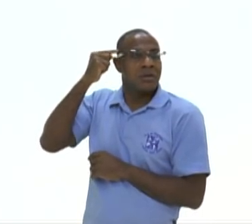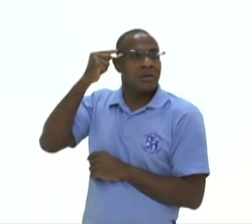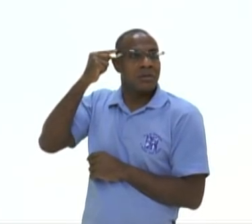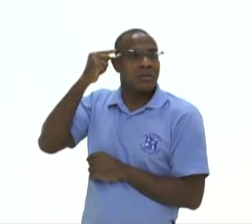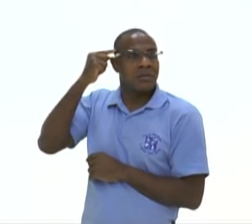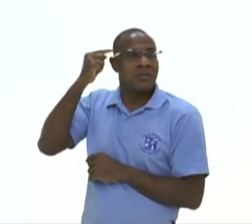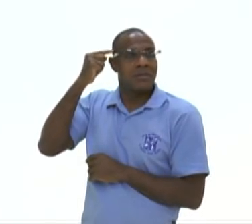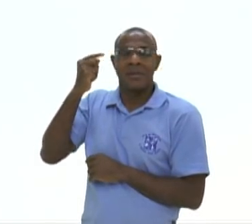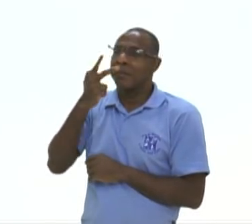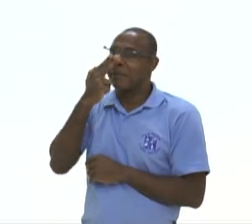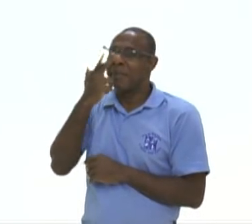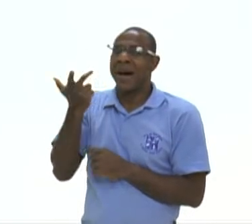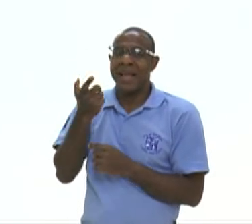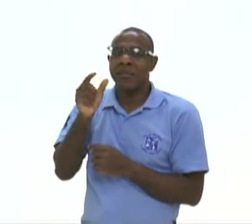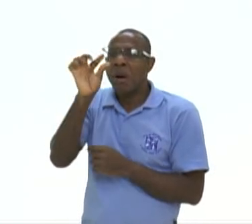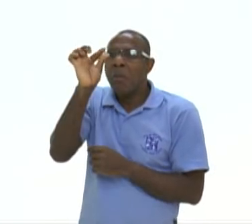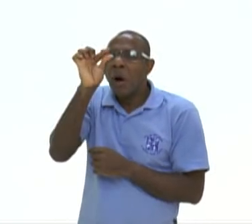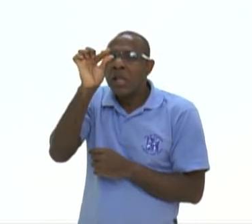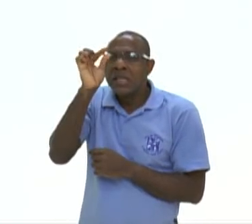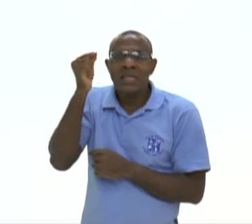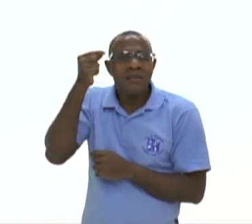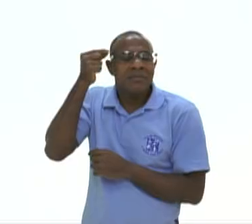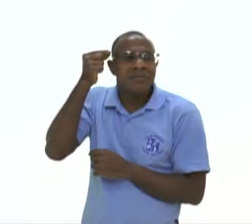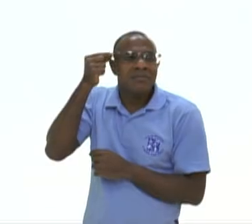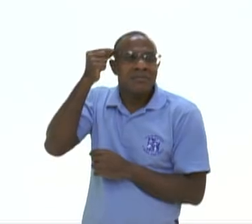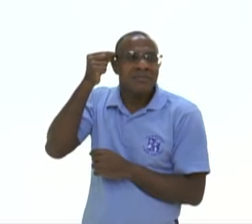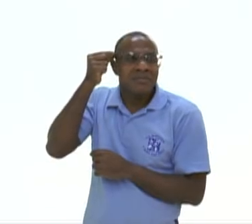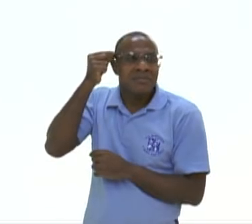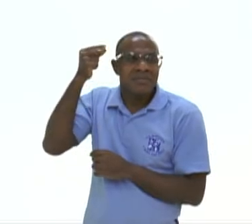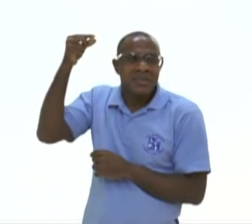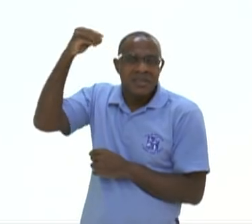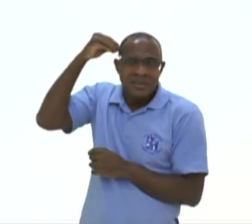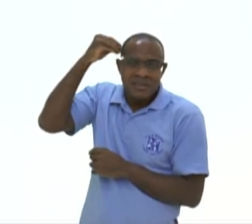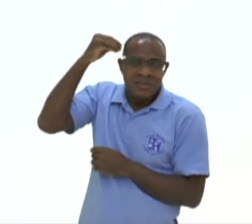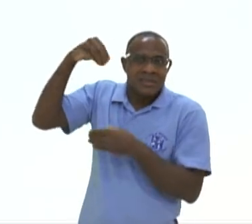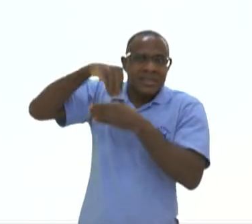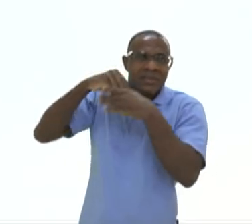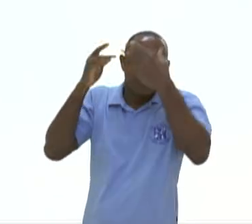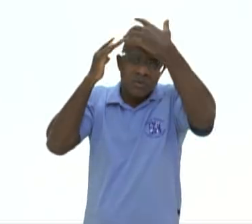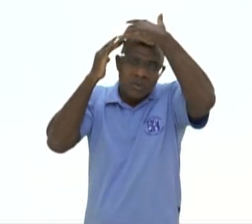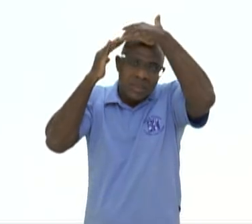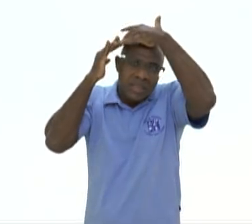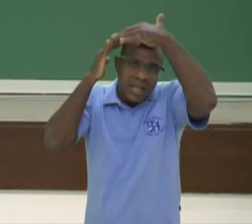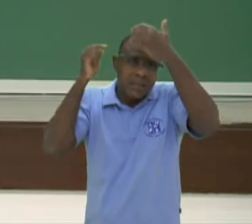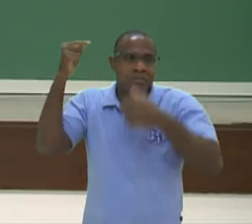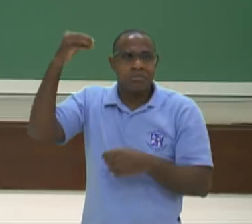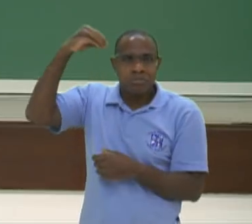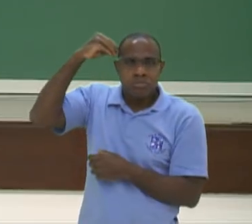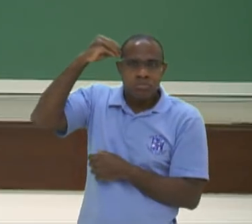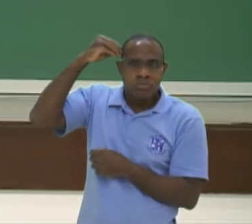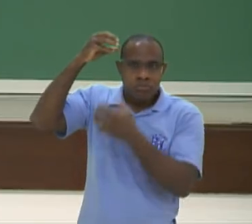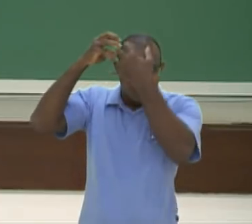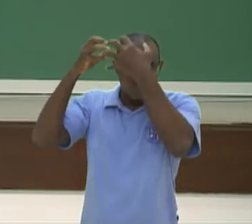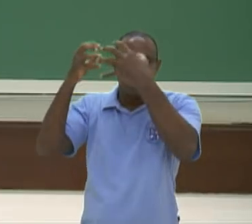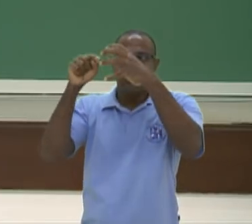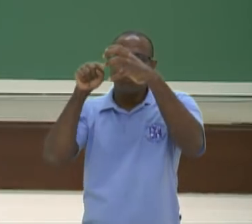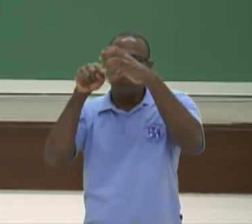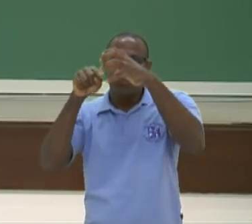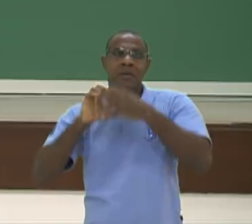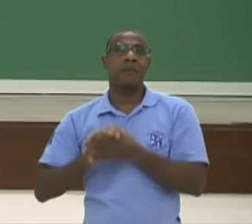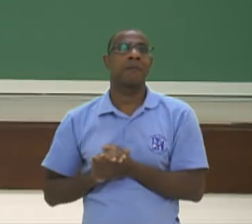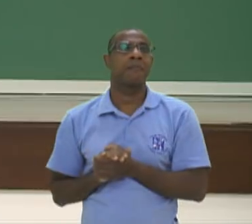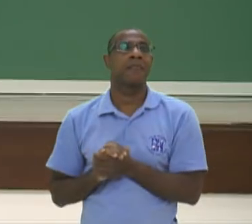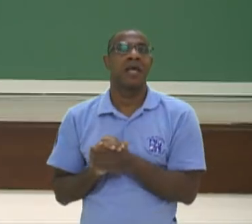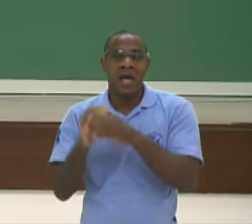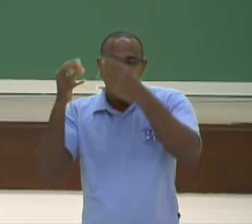Parece um grãozinho de ervilha, uma bolinha que fica ali localizada no cérebro, tá? Na região chamada hipotálamo.